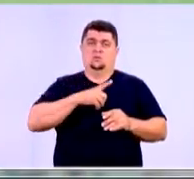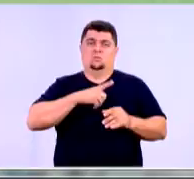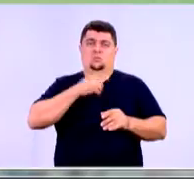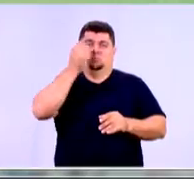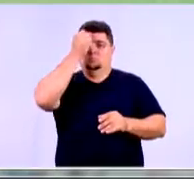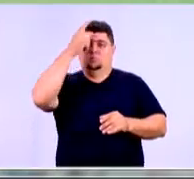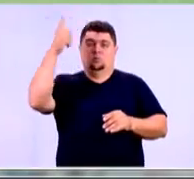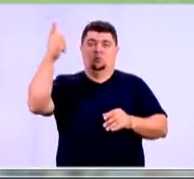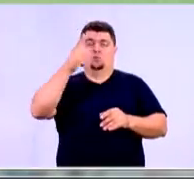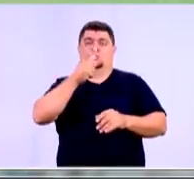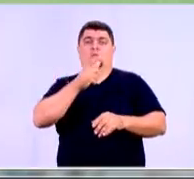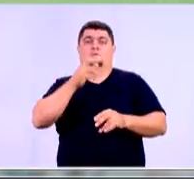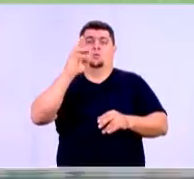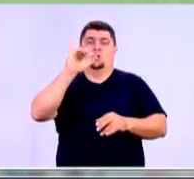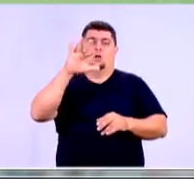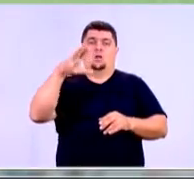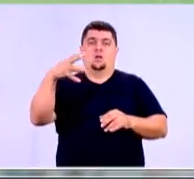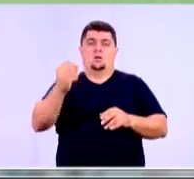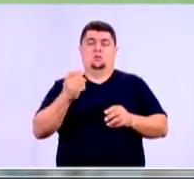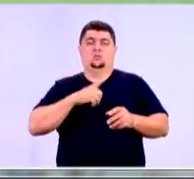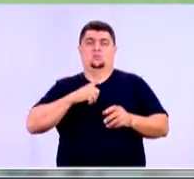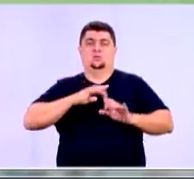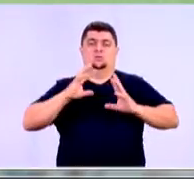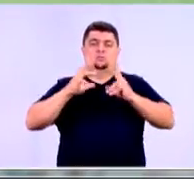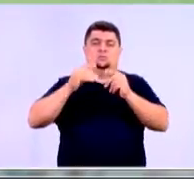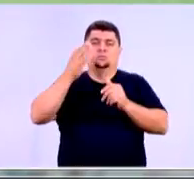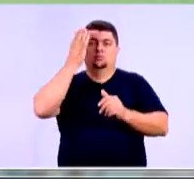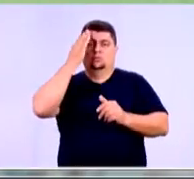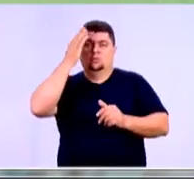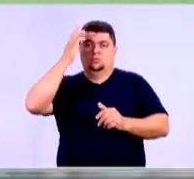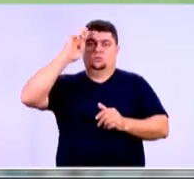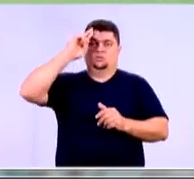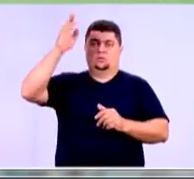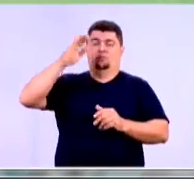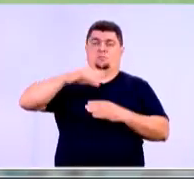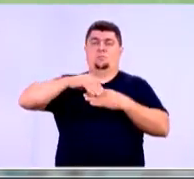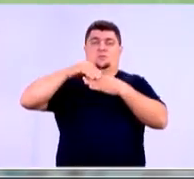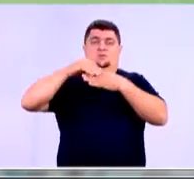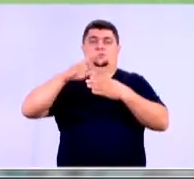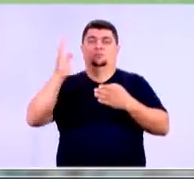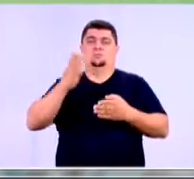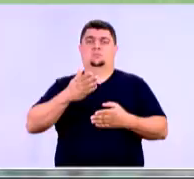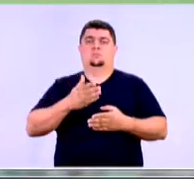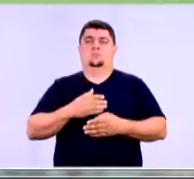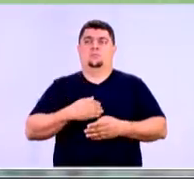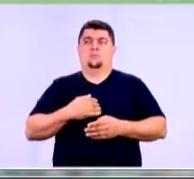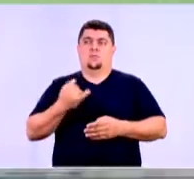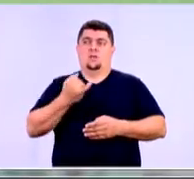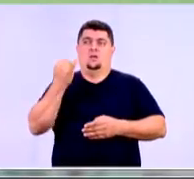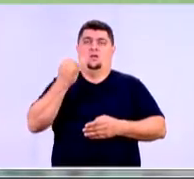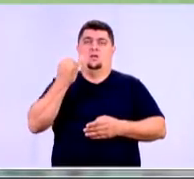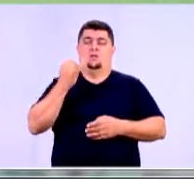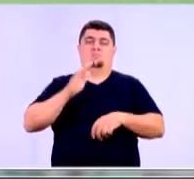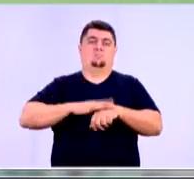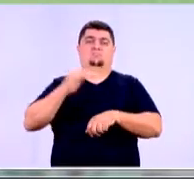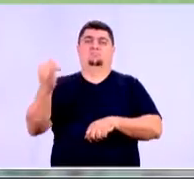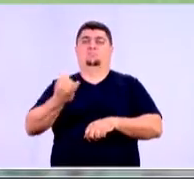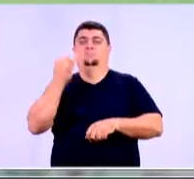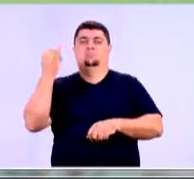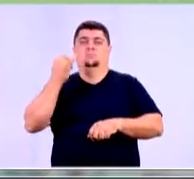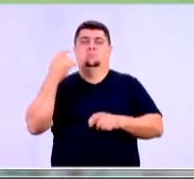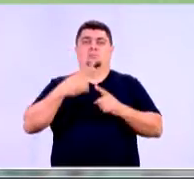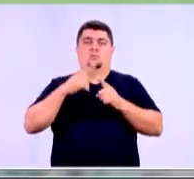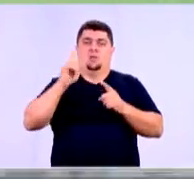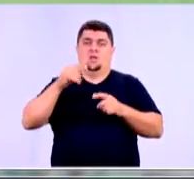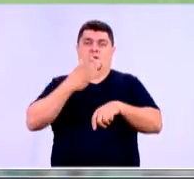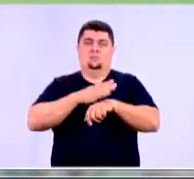gestão de risco, com envolvimento de todos, principalmente da direção. Esse item é o item que tem a ver com o nosso exercício